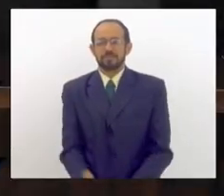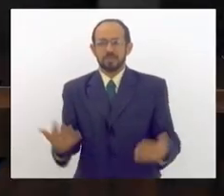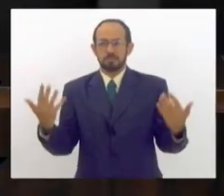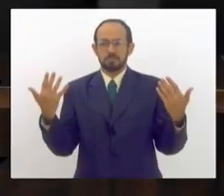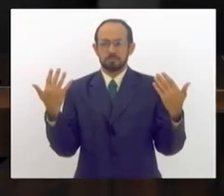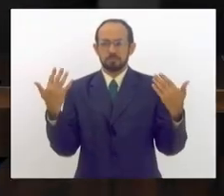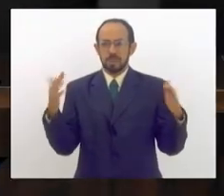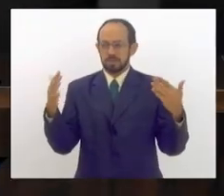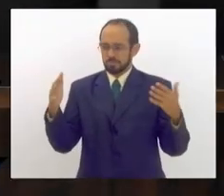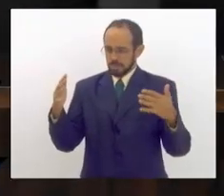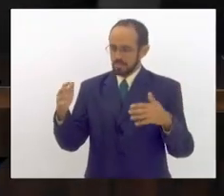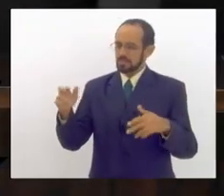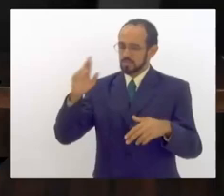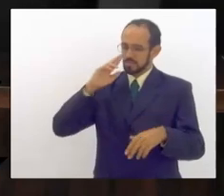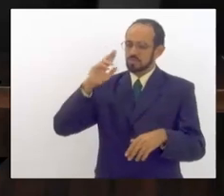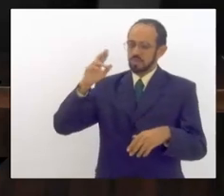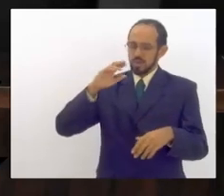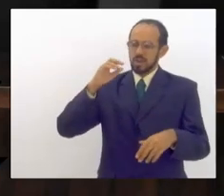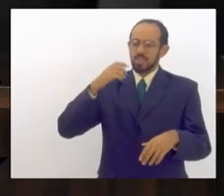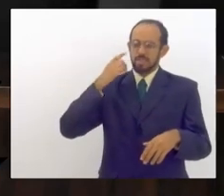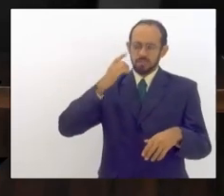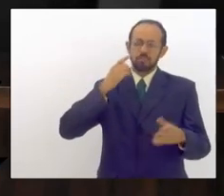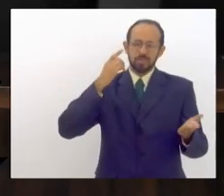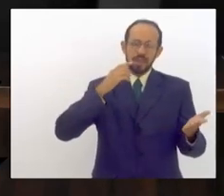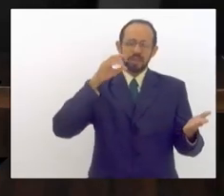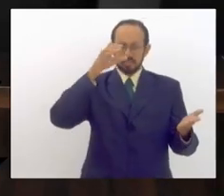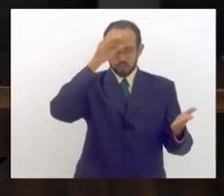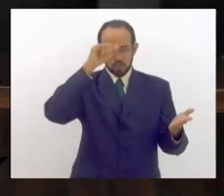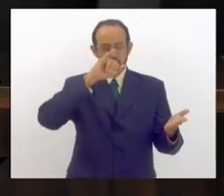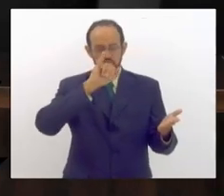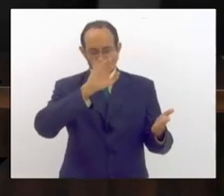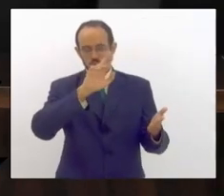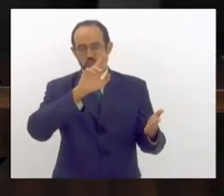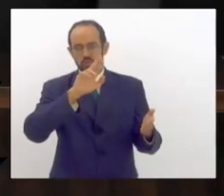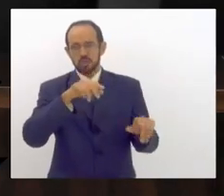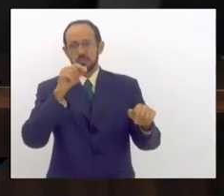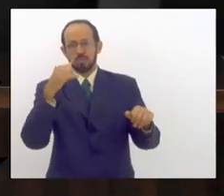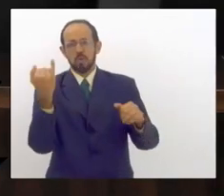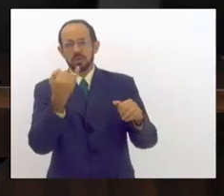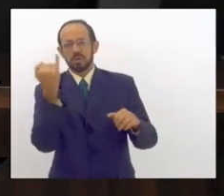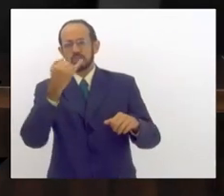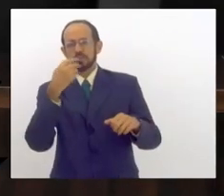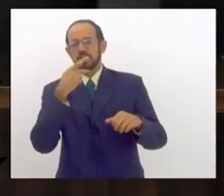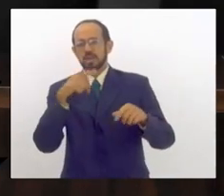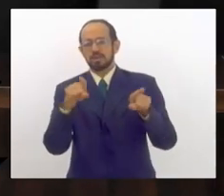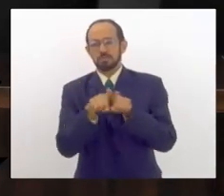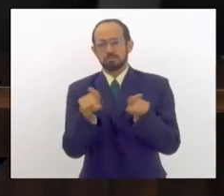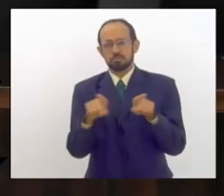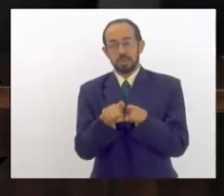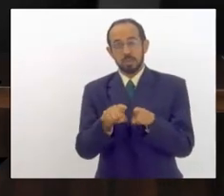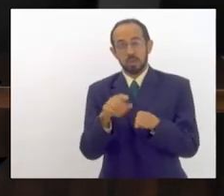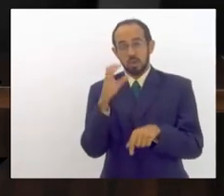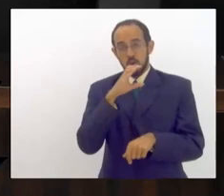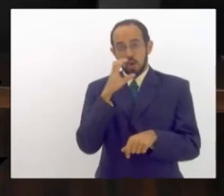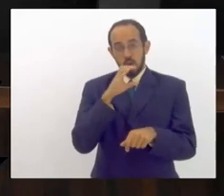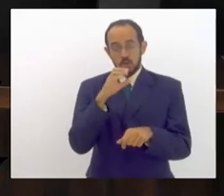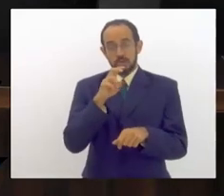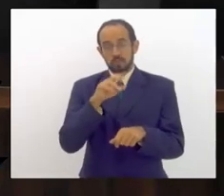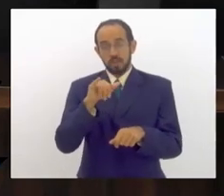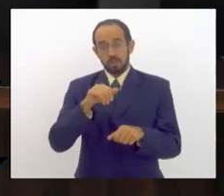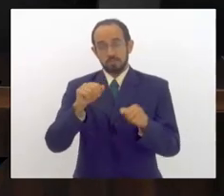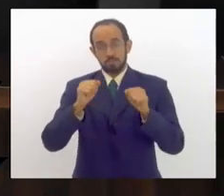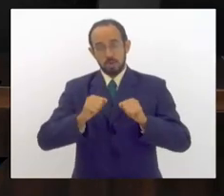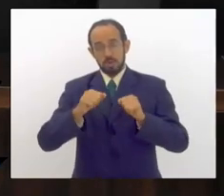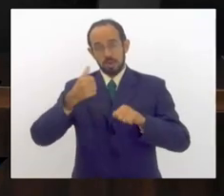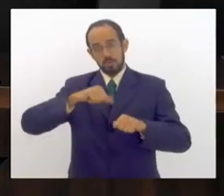Parabéns, excelentíssima deputada Tia Ju. Importante dizer que em breve também poderemos analisar aqui